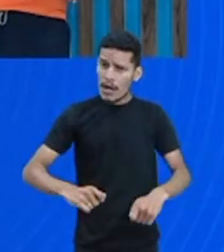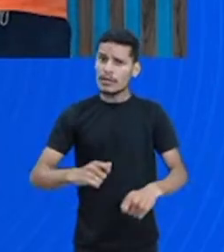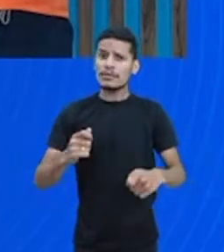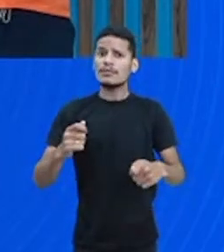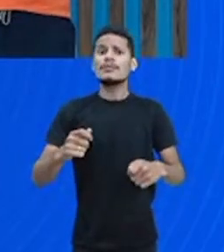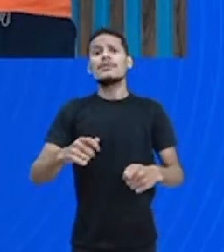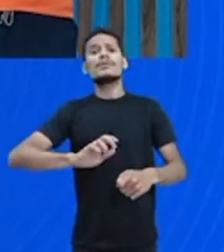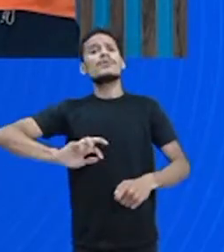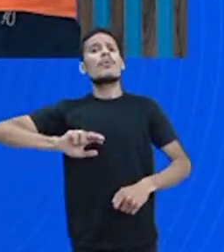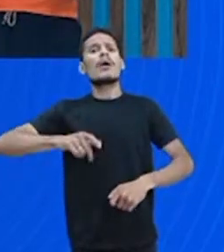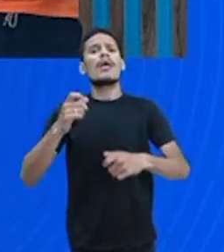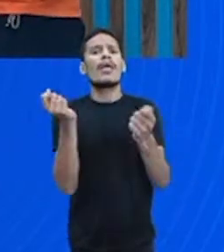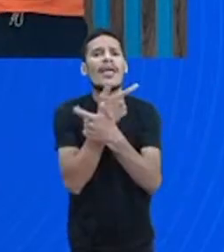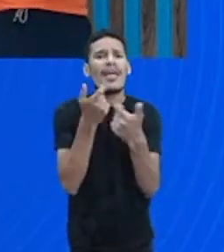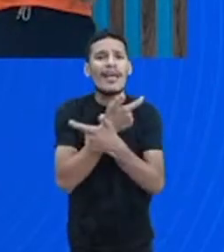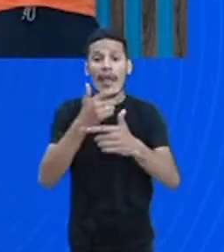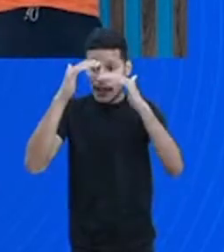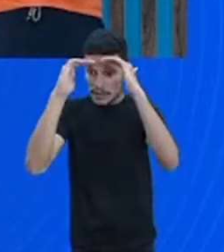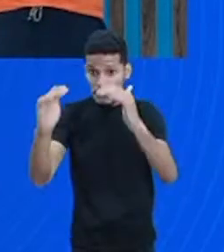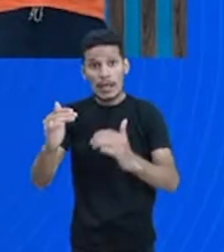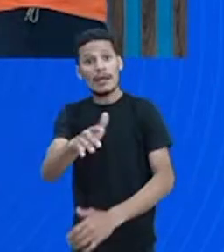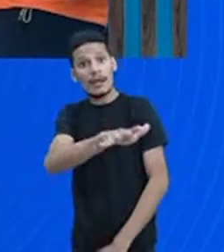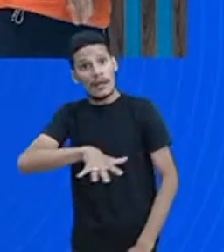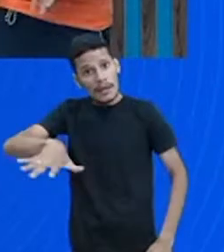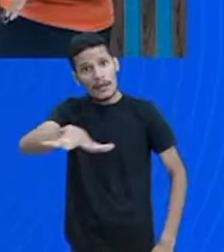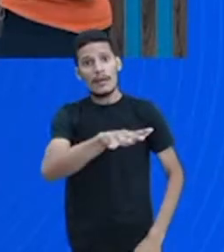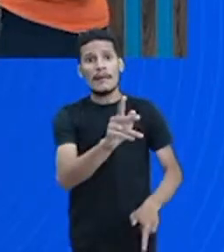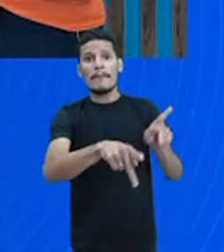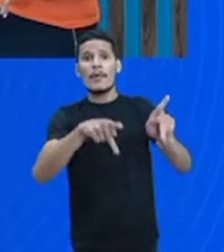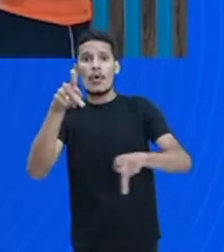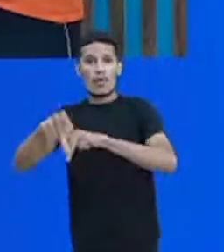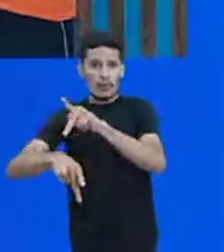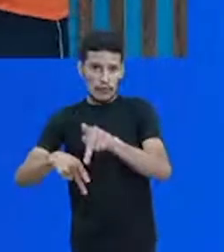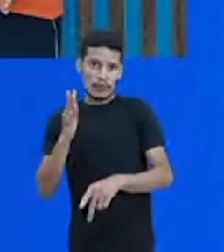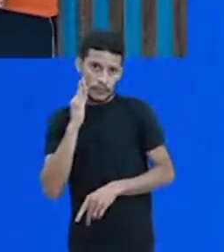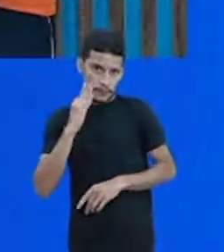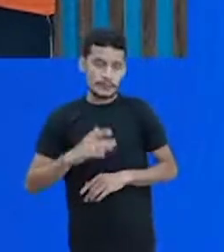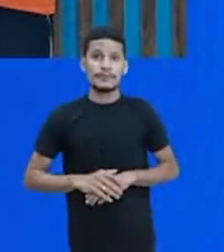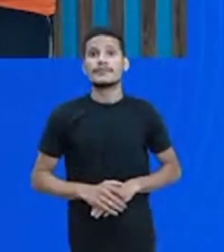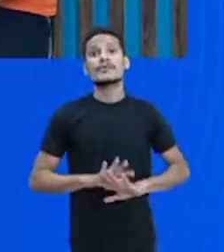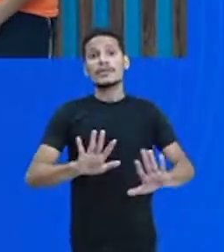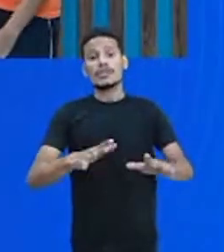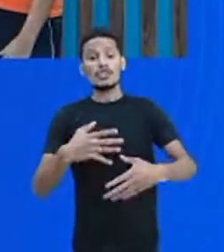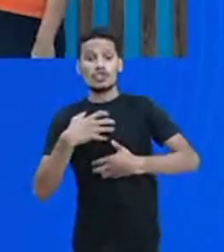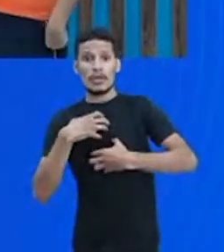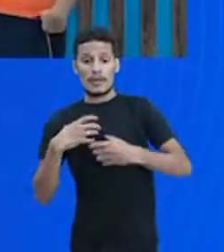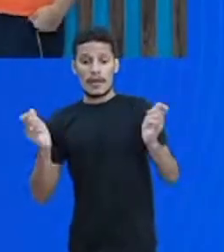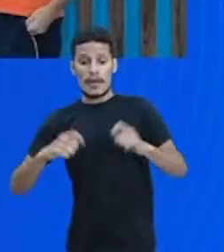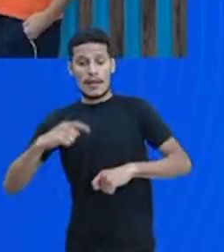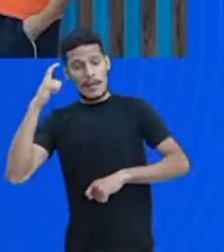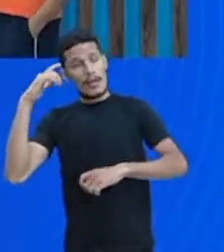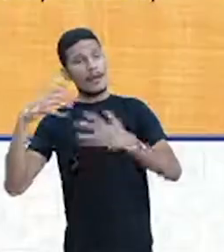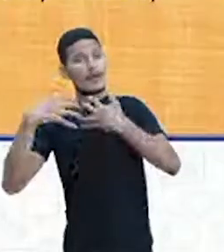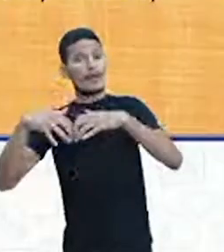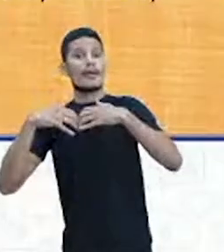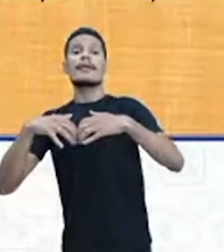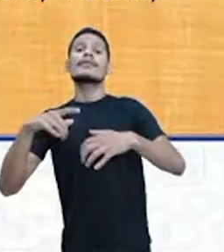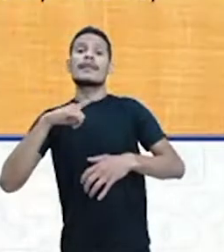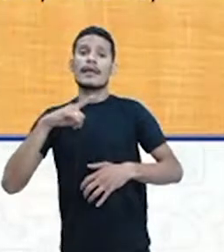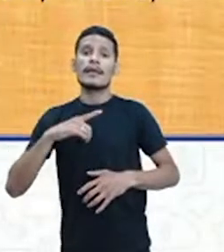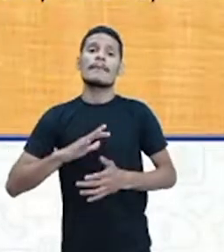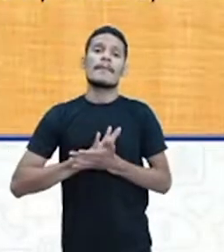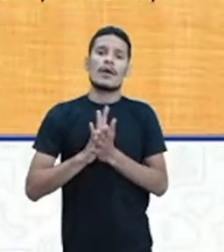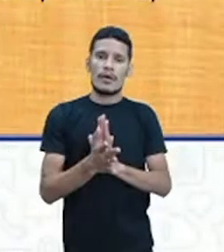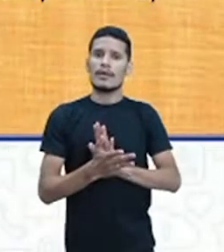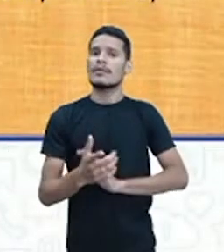favor, respeitem as outras pessoas. De verdade. Esse modo de pensar traz uma carga de preconceito muito grande.